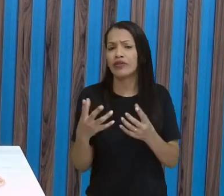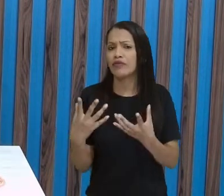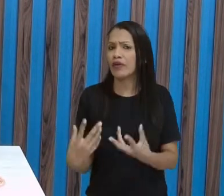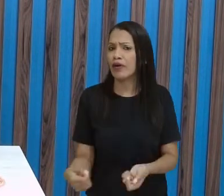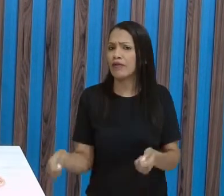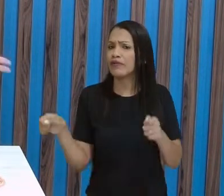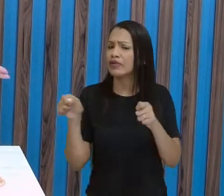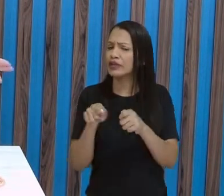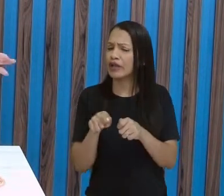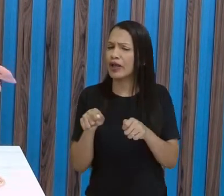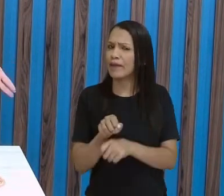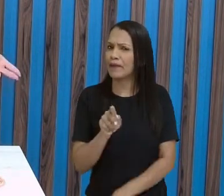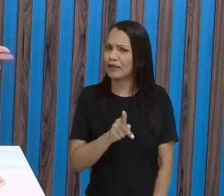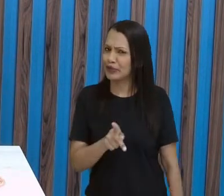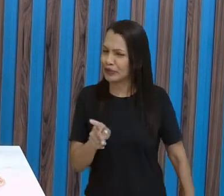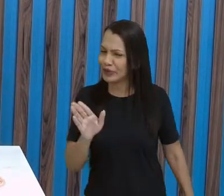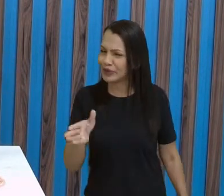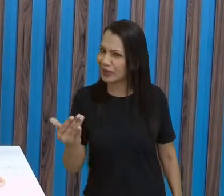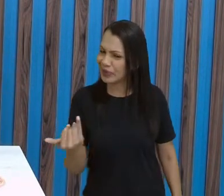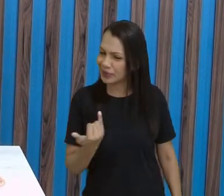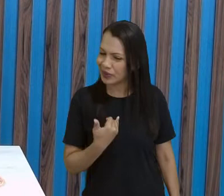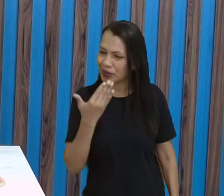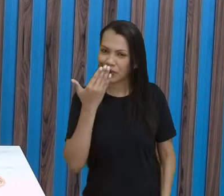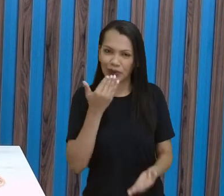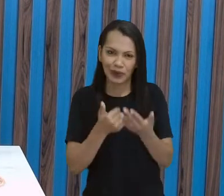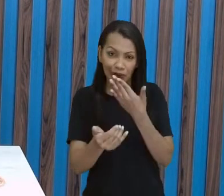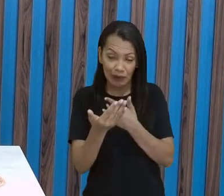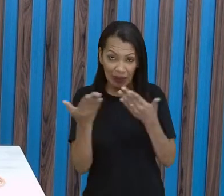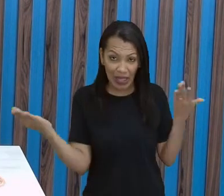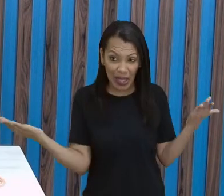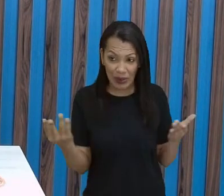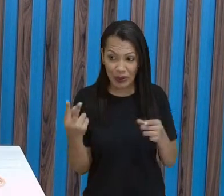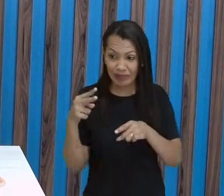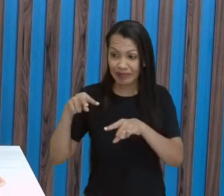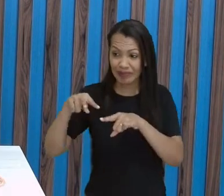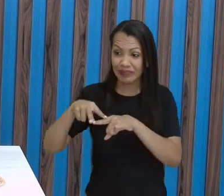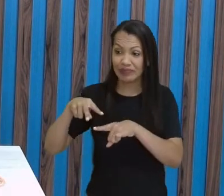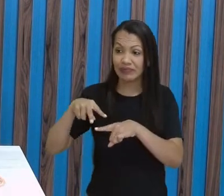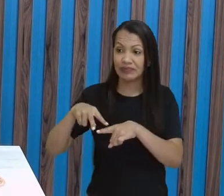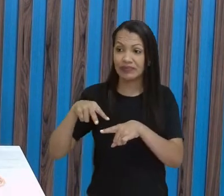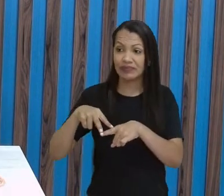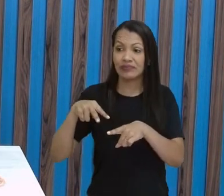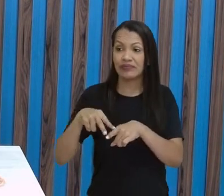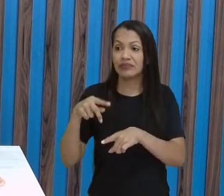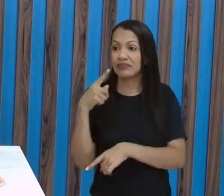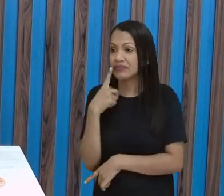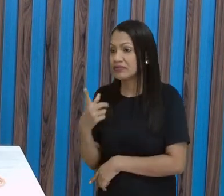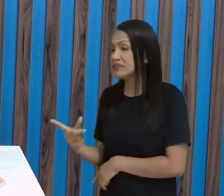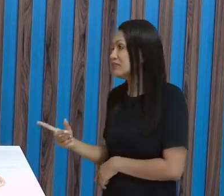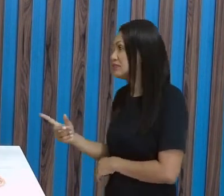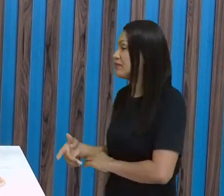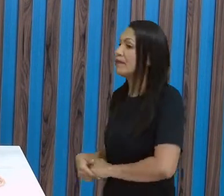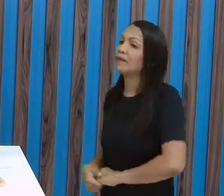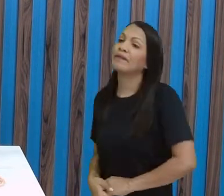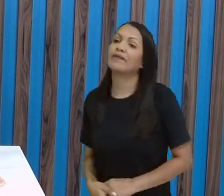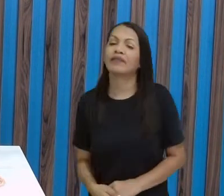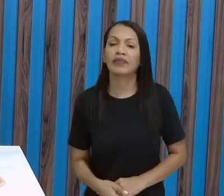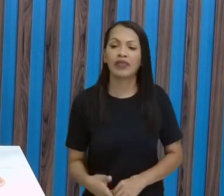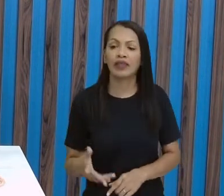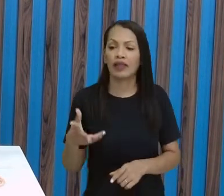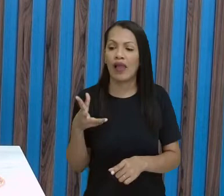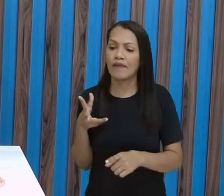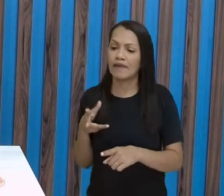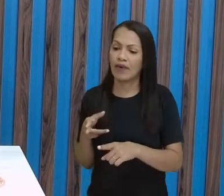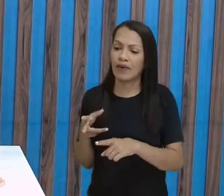falou aí de comida, não foi? E agora eu estou trazendo as pizzas aqui, né? São pizzas que a gente cortou